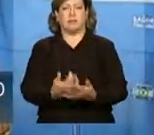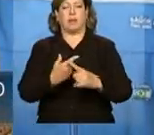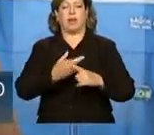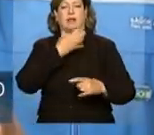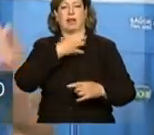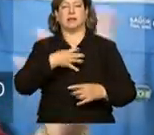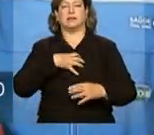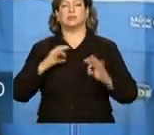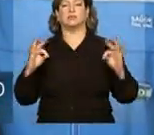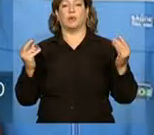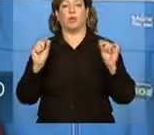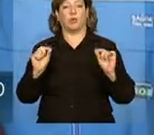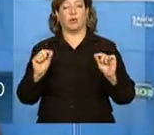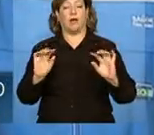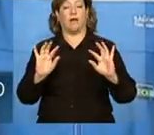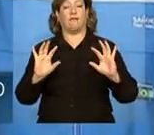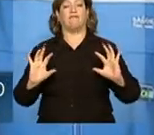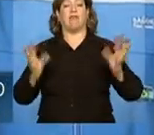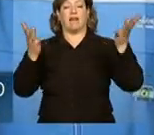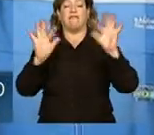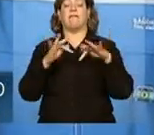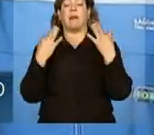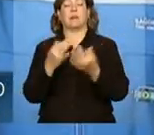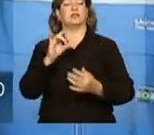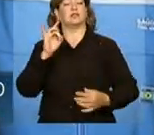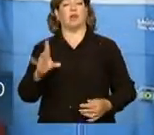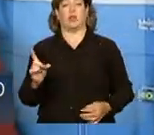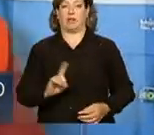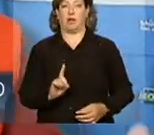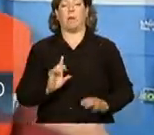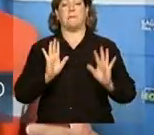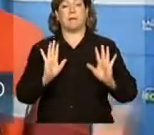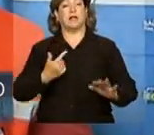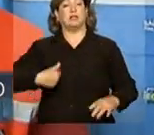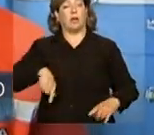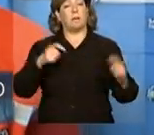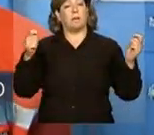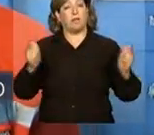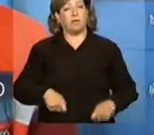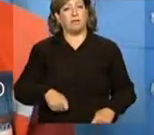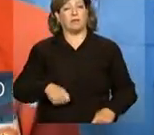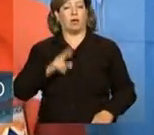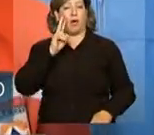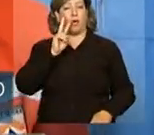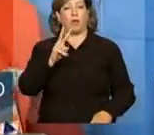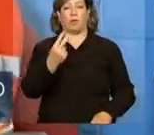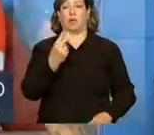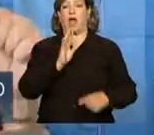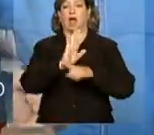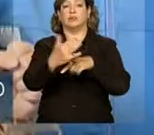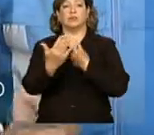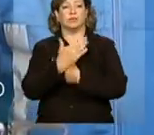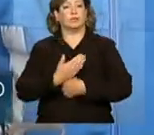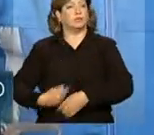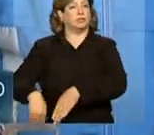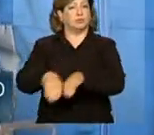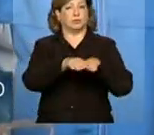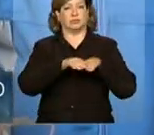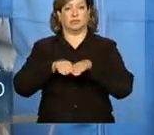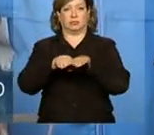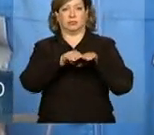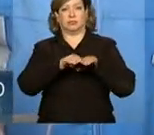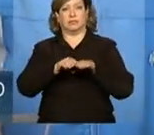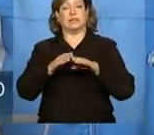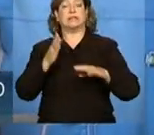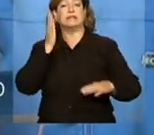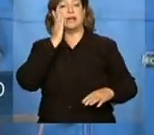só é a comemoração com as famílias, mas é a gente ser capaz de olhar uns para os outros e saber que